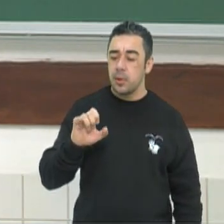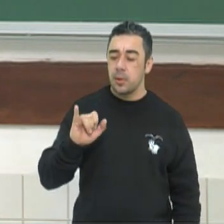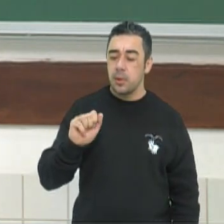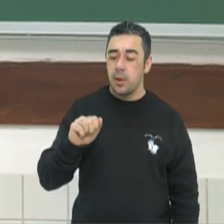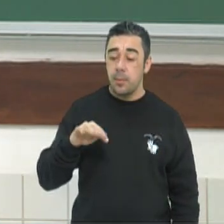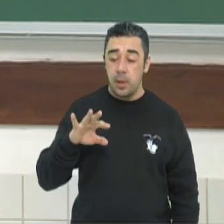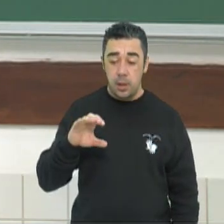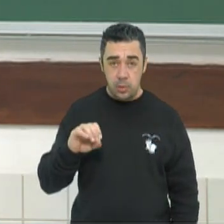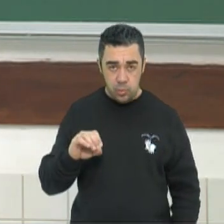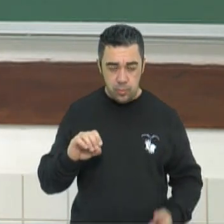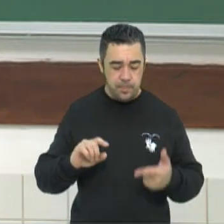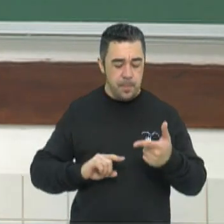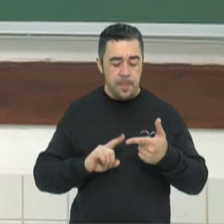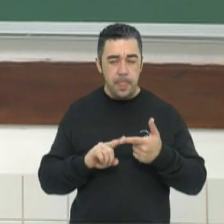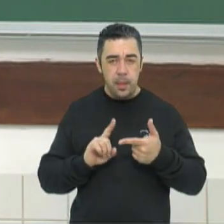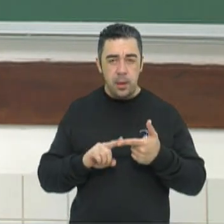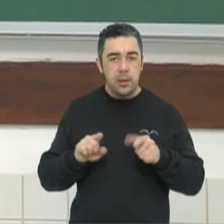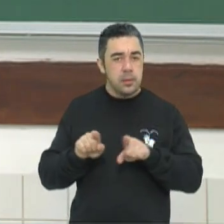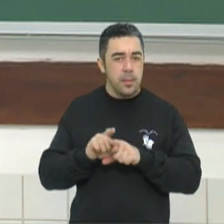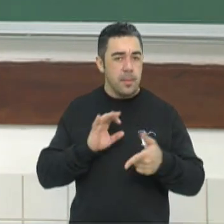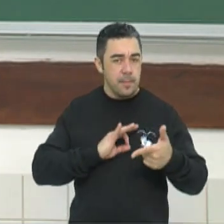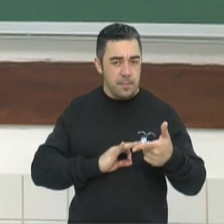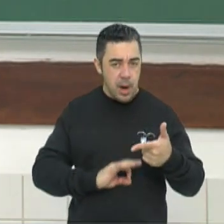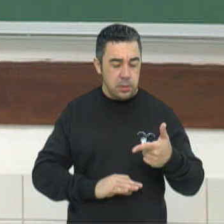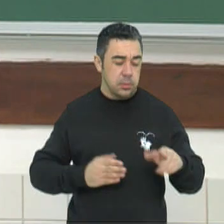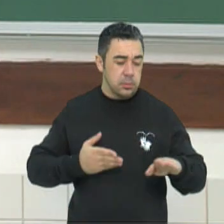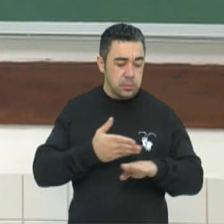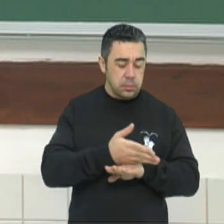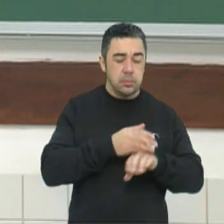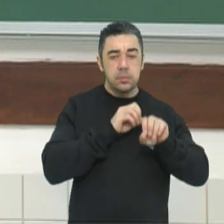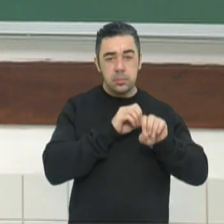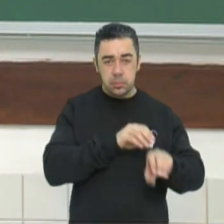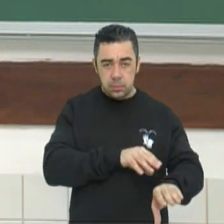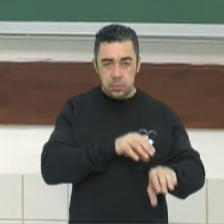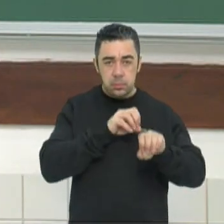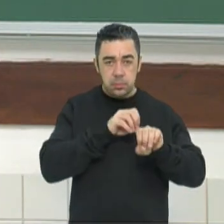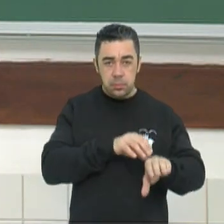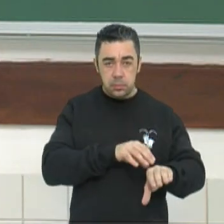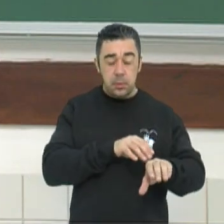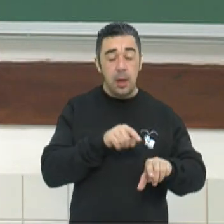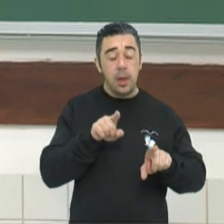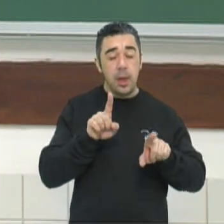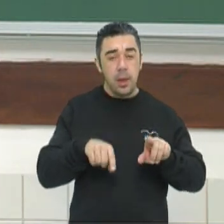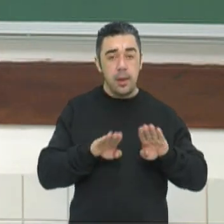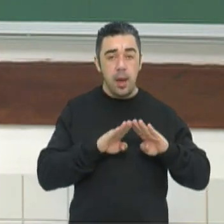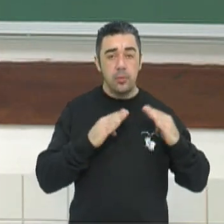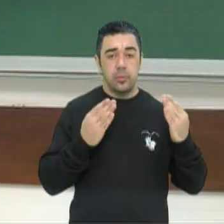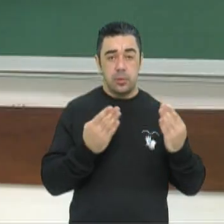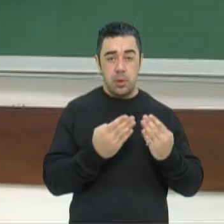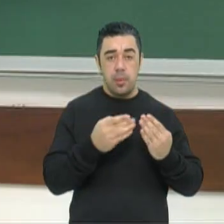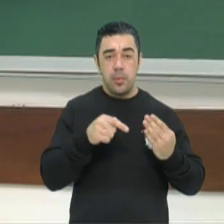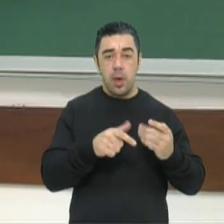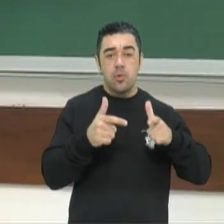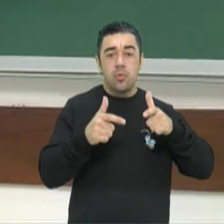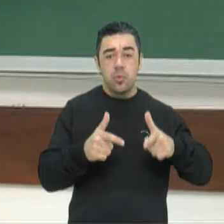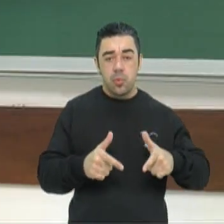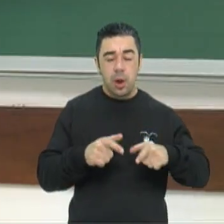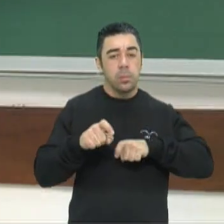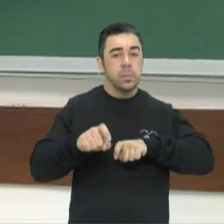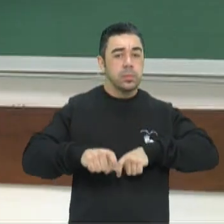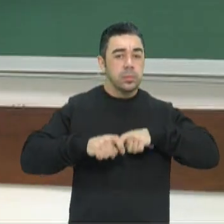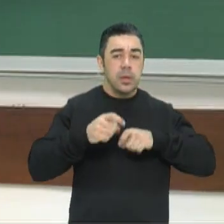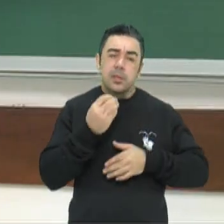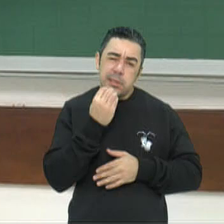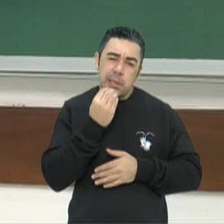disso? Que nós mencionamos que os aldeamentos, eles geralmente eram colônias agrícolas na tentativa de socializar,